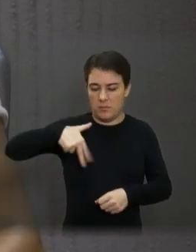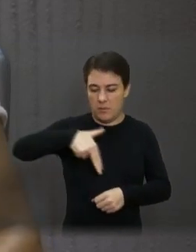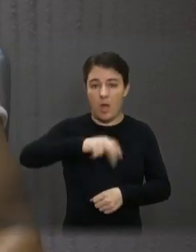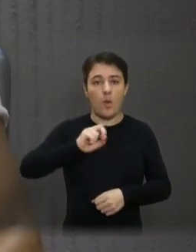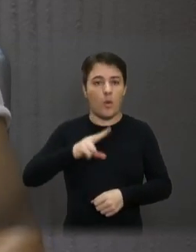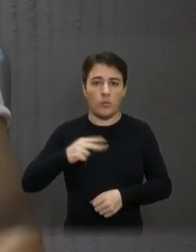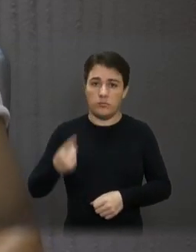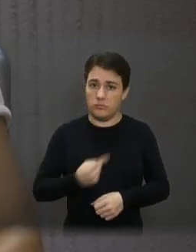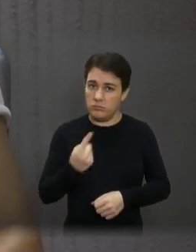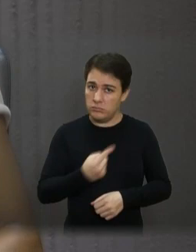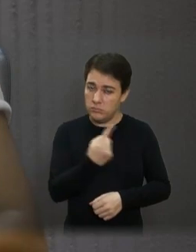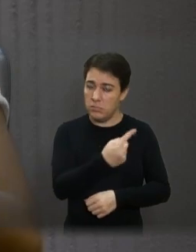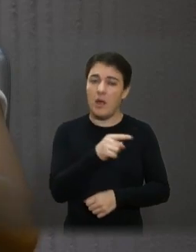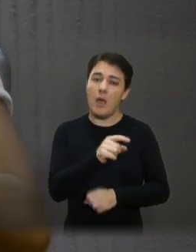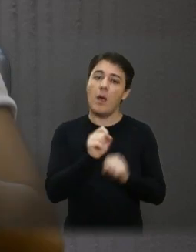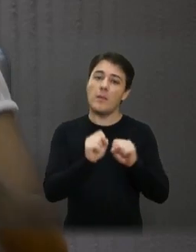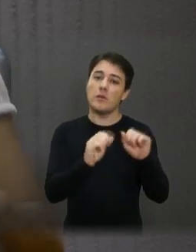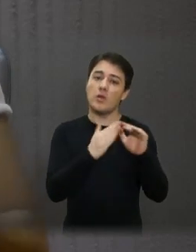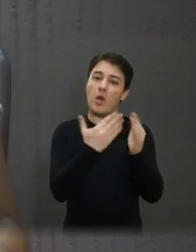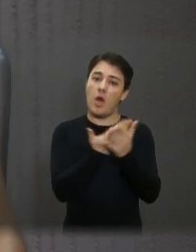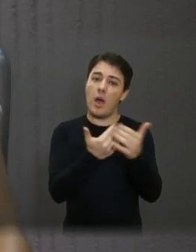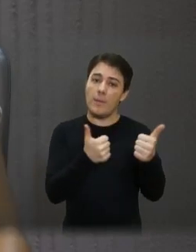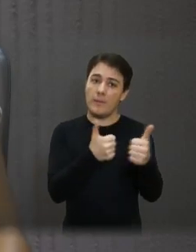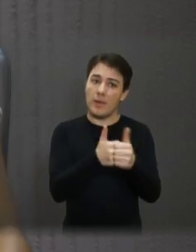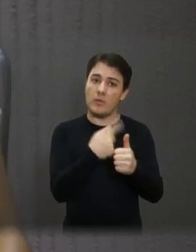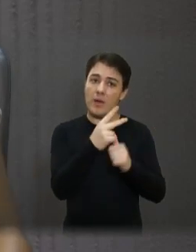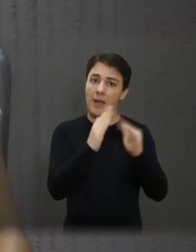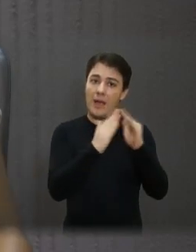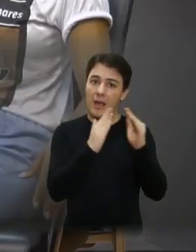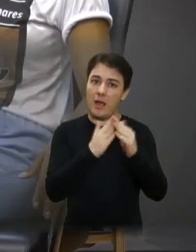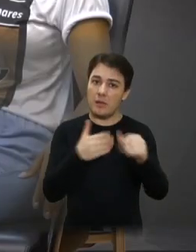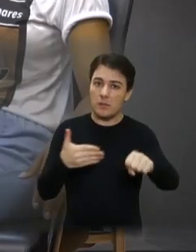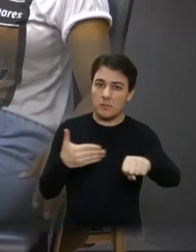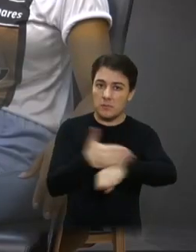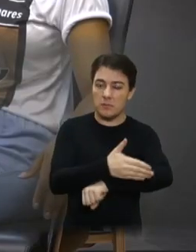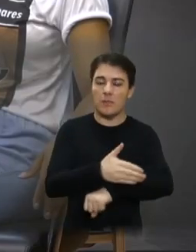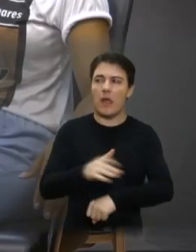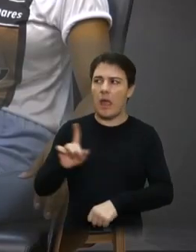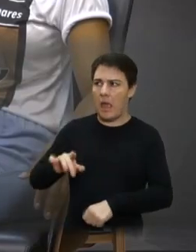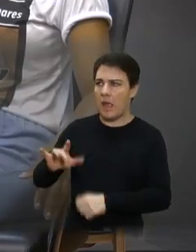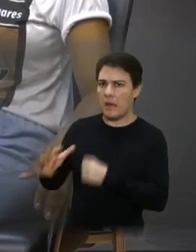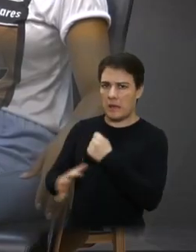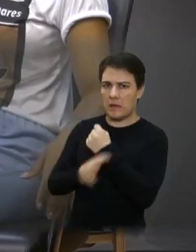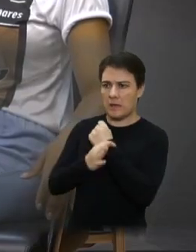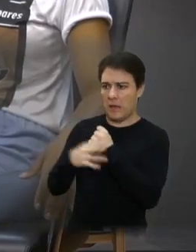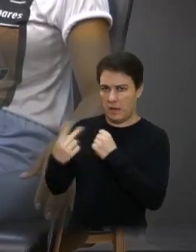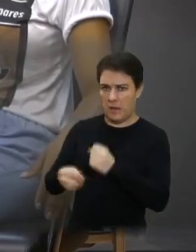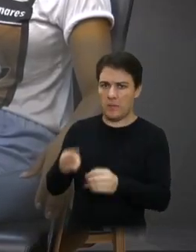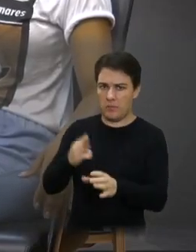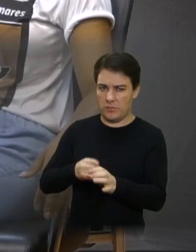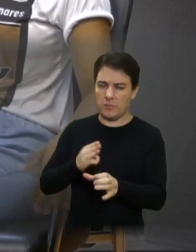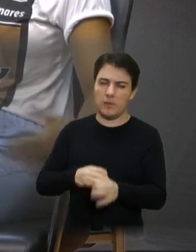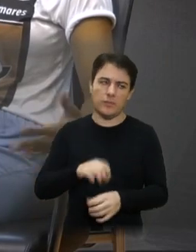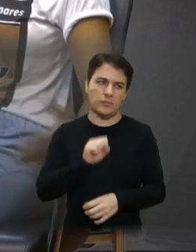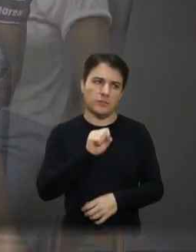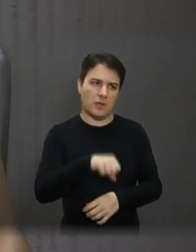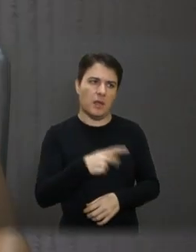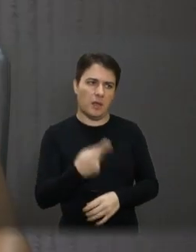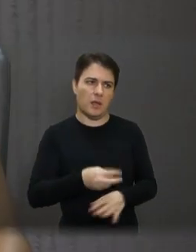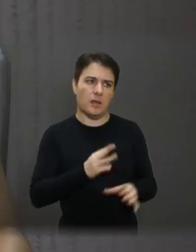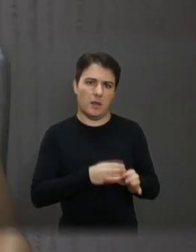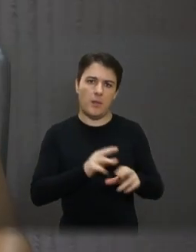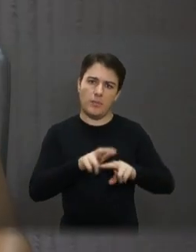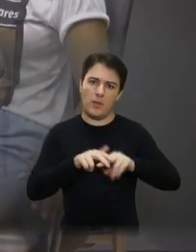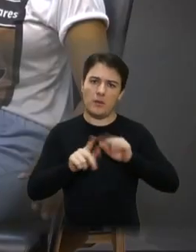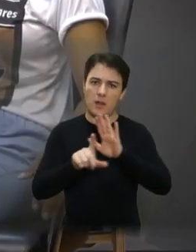a vaga na escola estabelecimento de ensino mais próximo de sua casa isso é uma garantia também dá daqui no município também dá daqui no município a partir